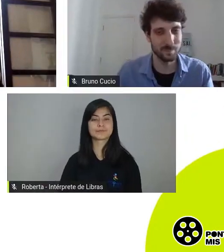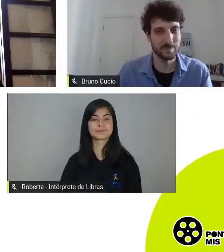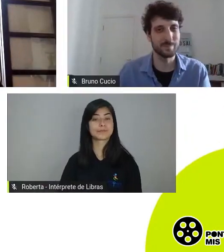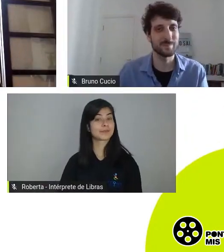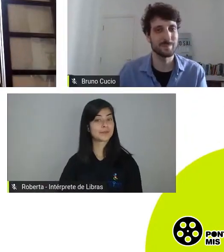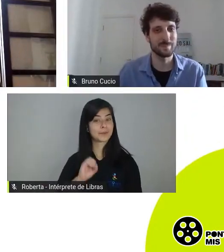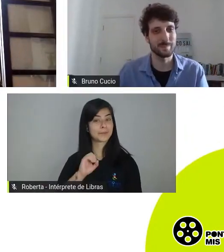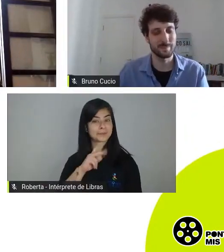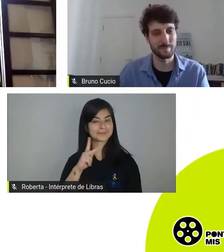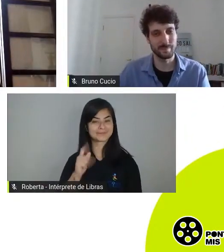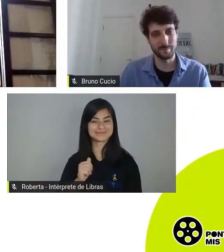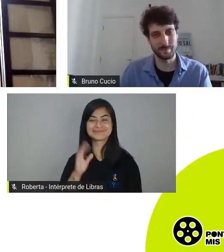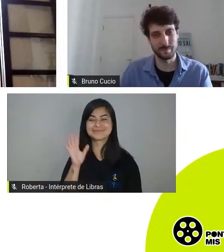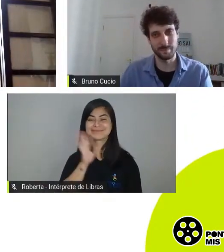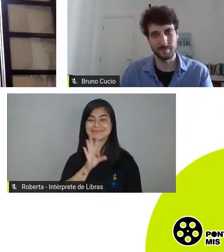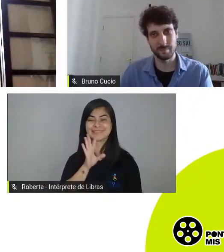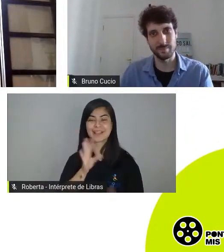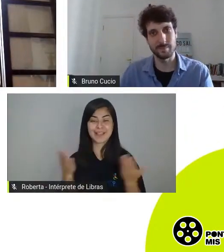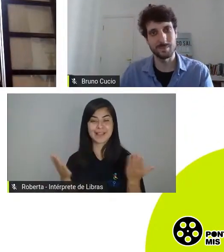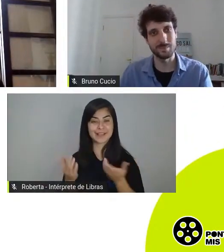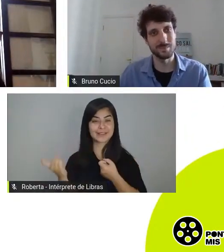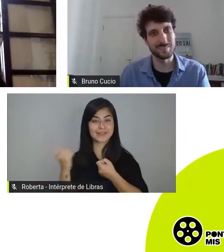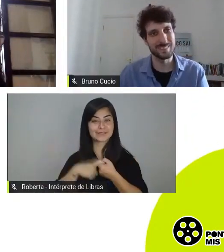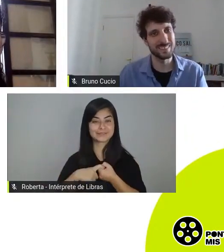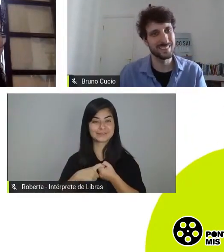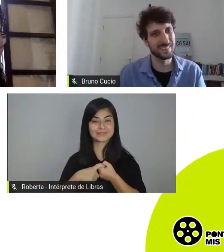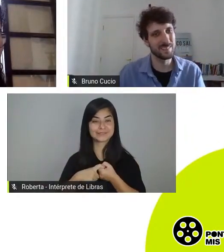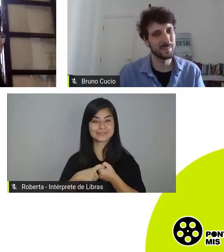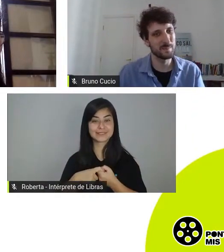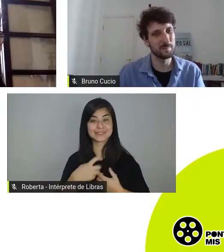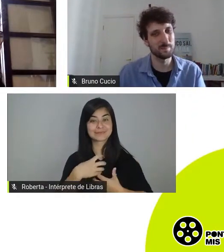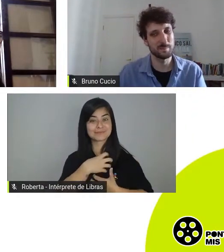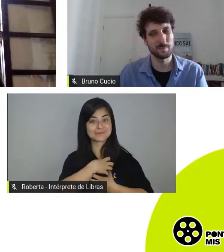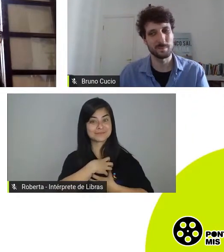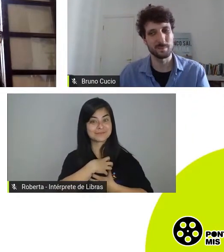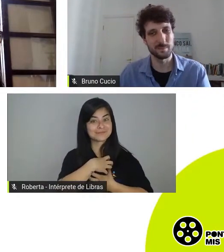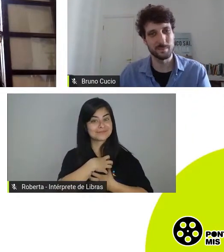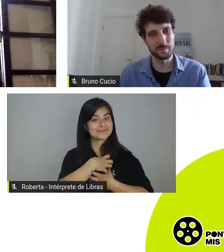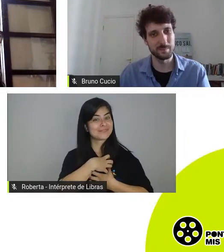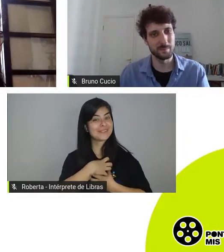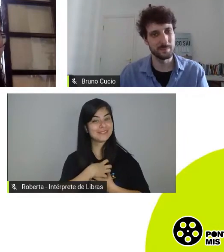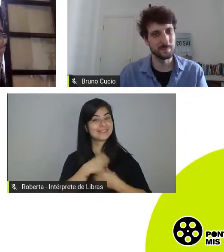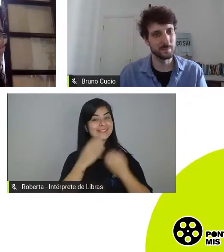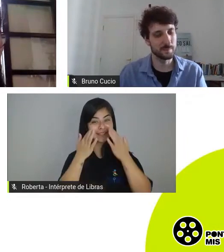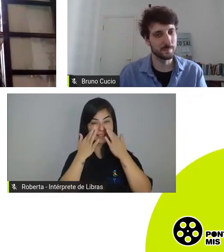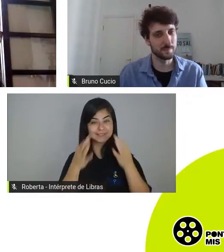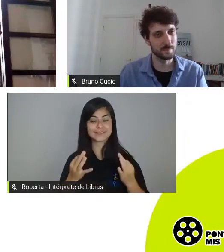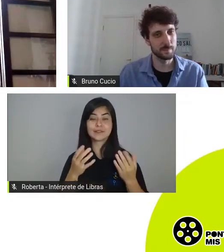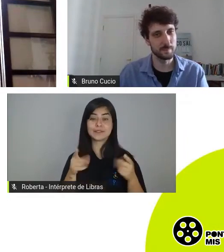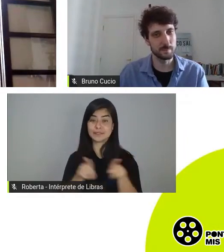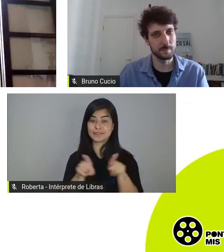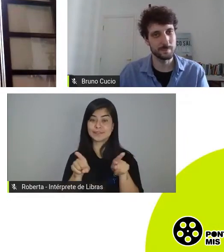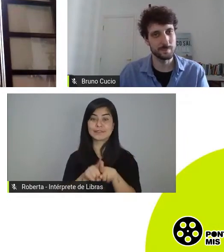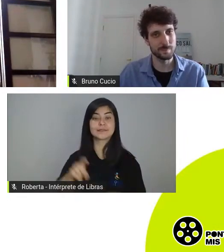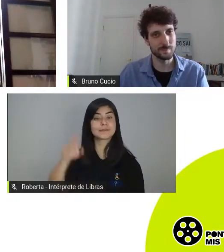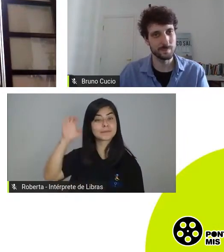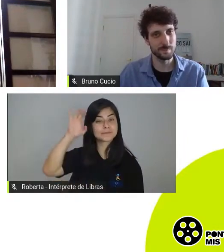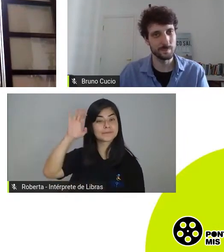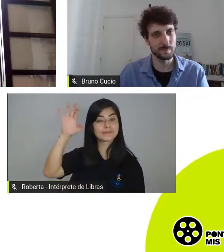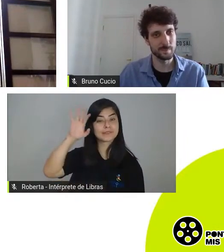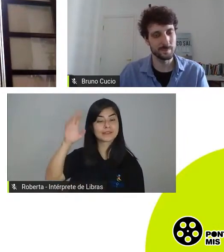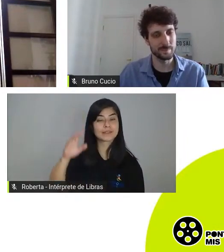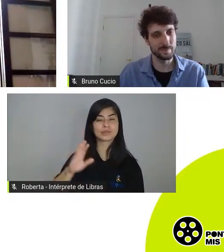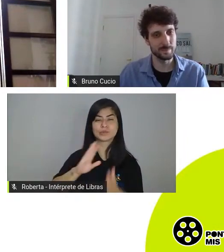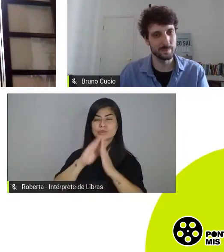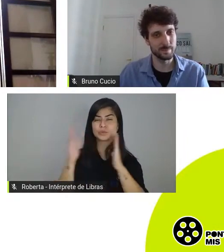Opa, bacana, gente. Voltando aqui, estava ouvindo com muita atenção vocês e pensando também em toda